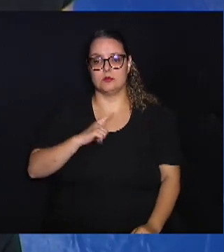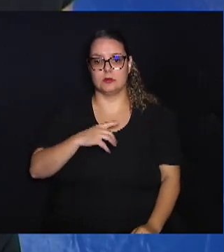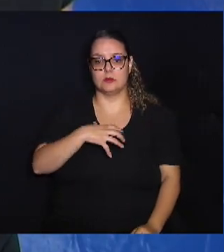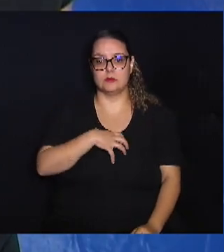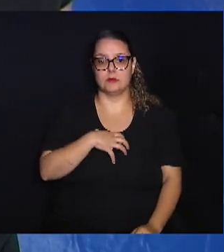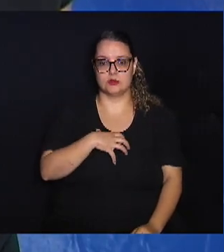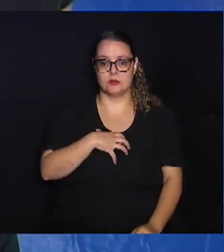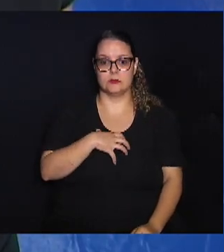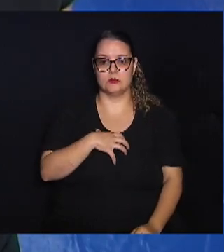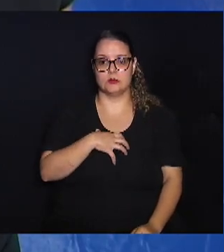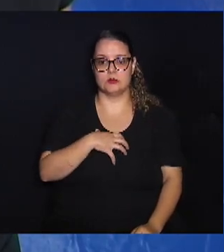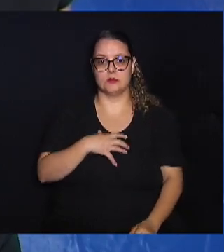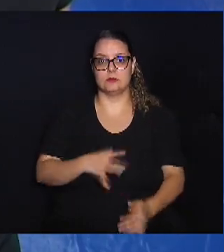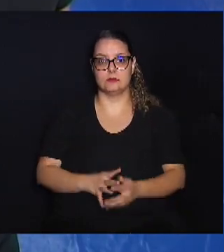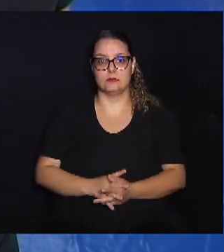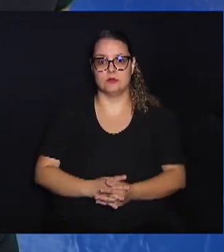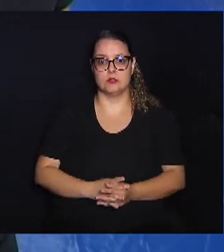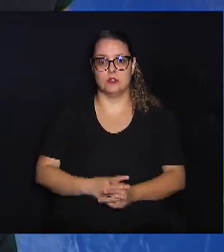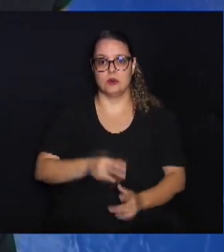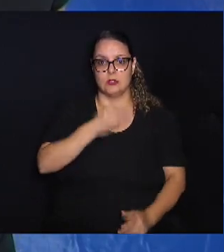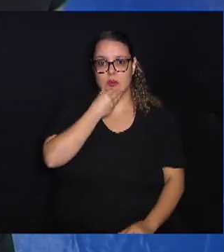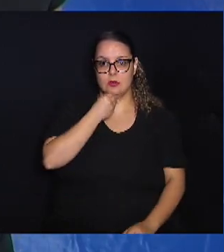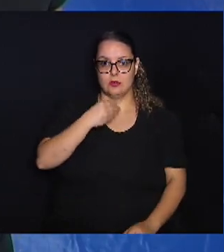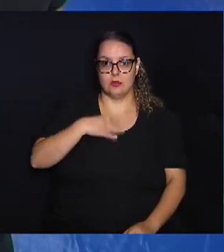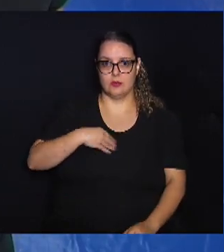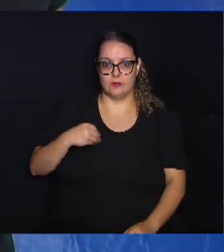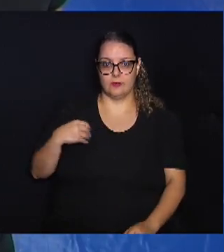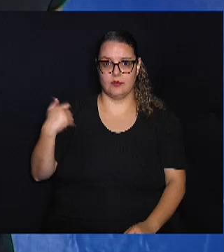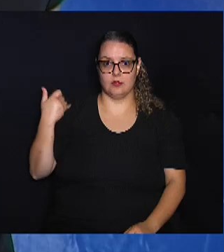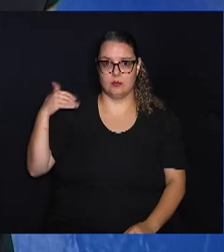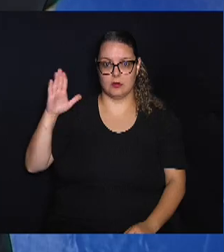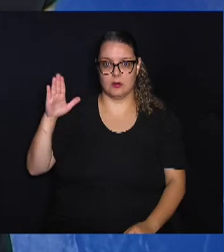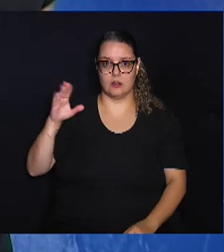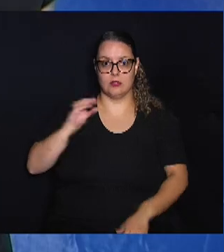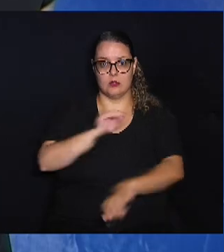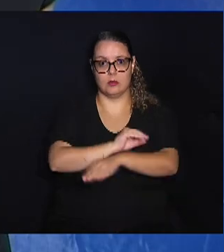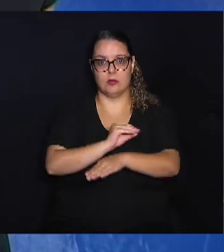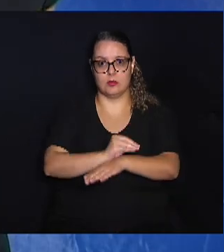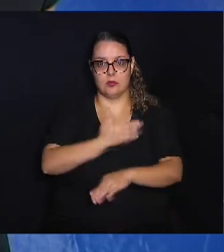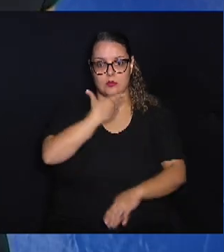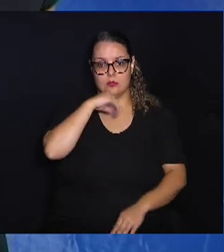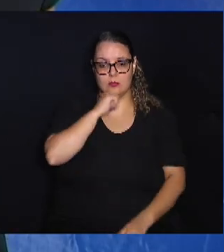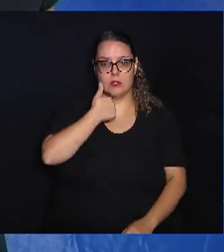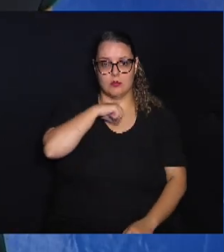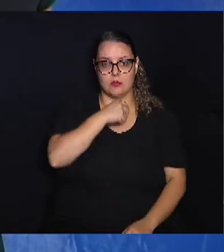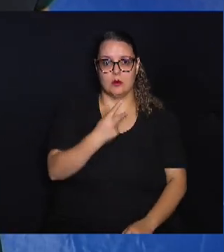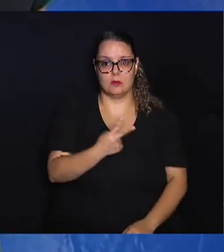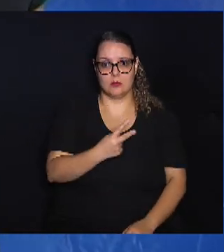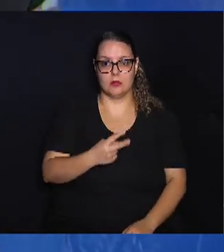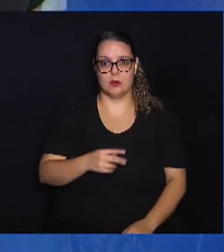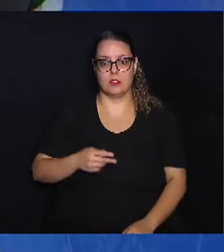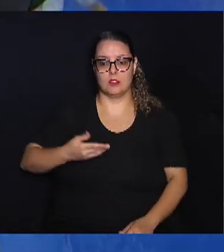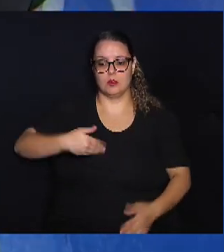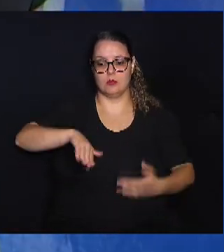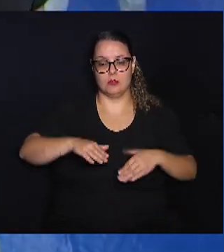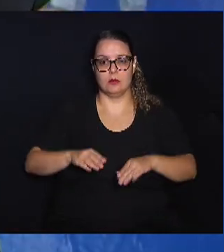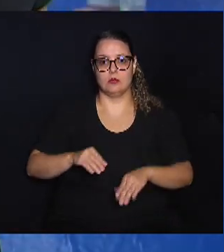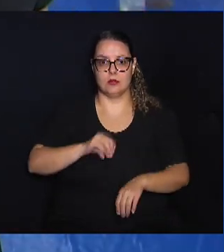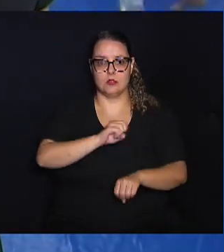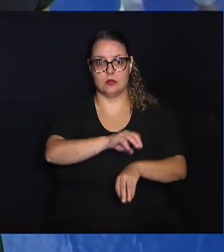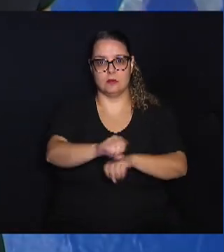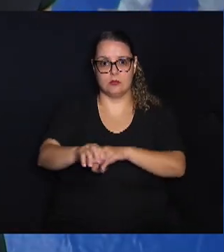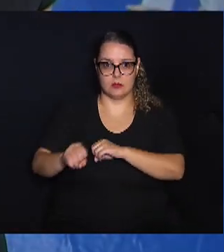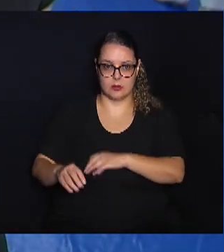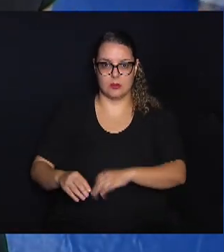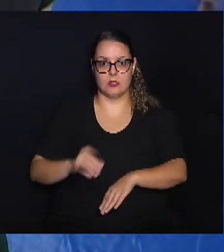de... O filho mais velho cuida dos pais, quando os pais ficam velhos. No Karatê é passado bem isso. Então até os alunos até